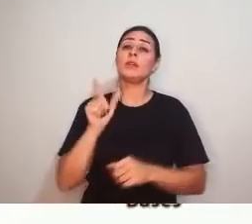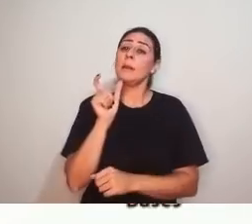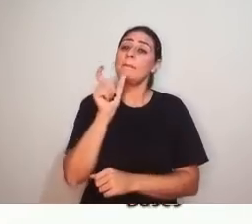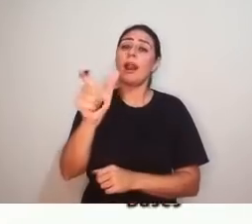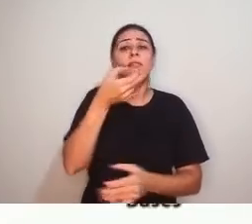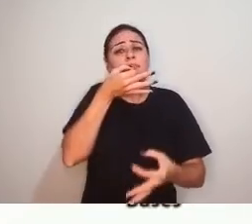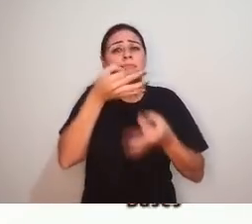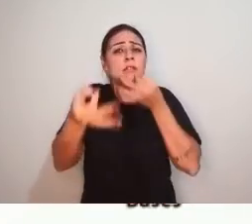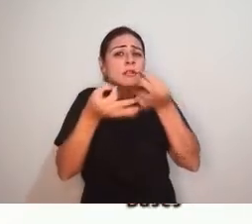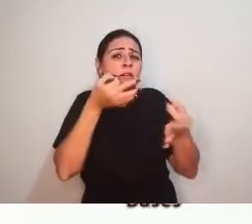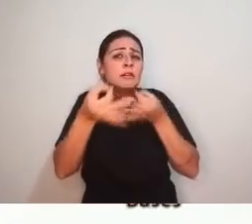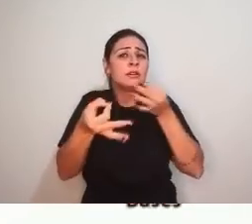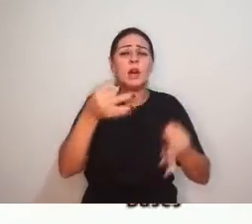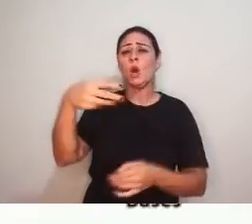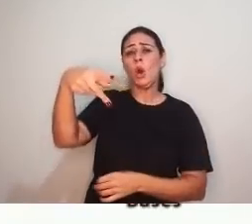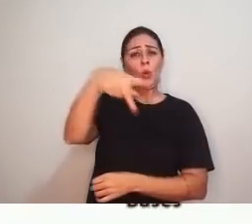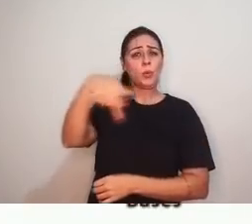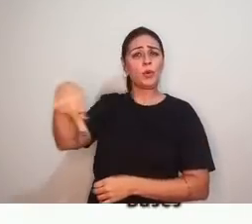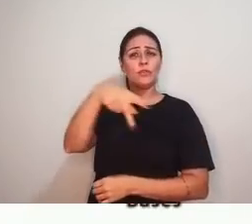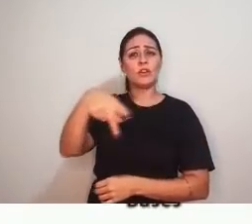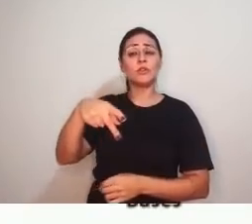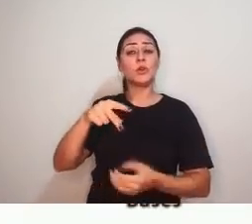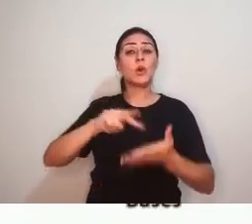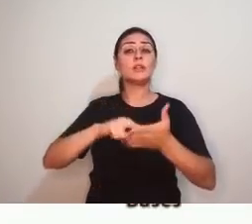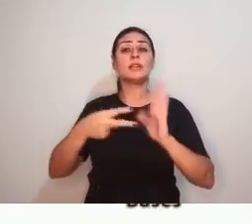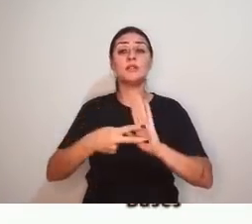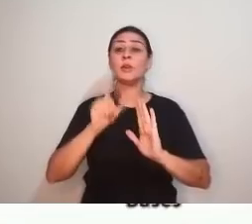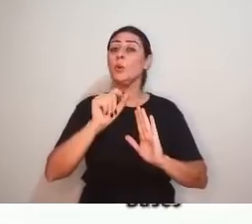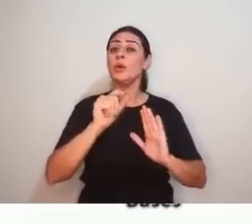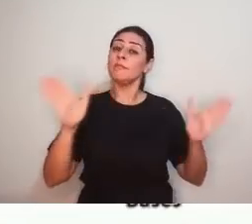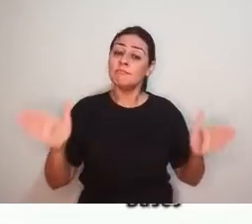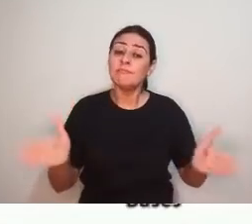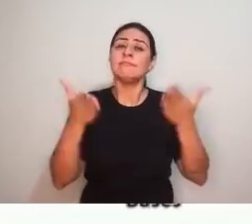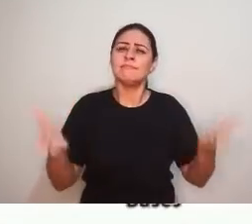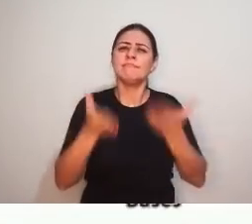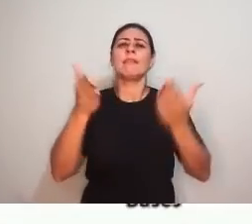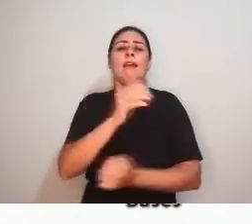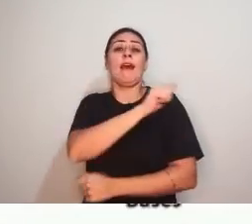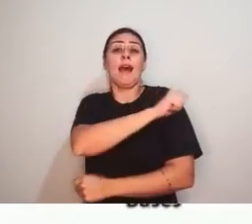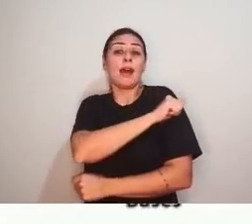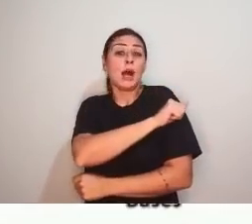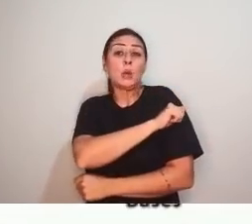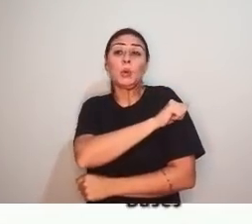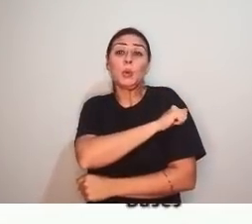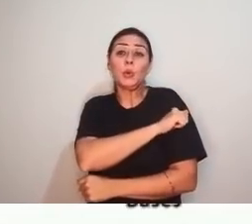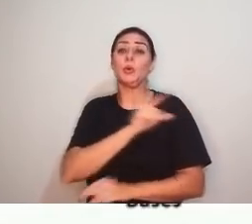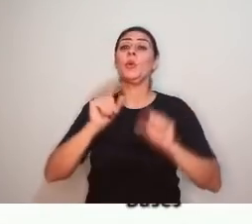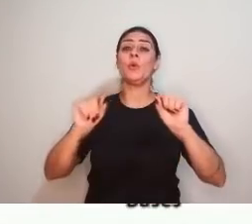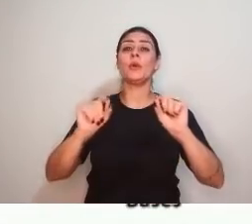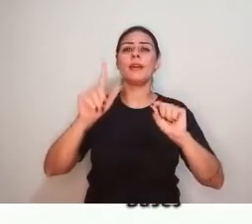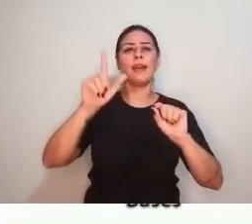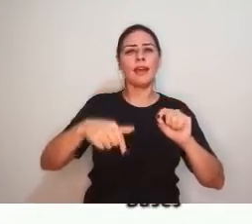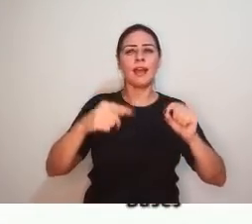palavra crítico do professor é o chamamento para que esse docente ele esteja mais